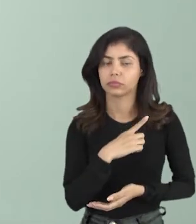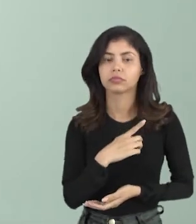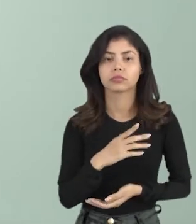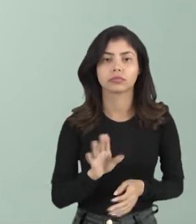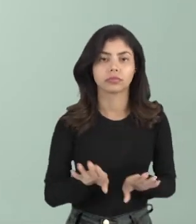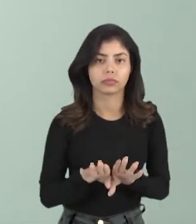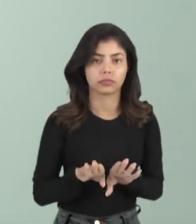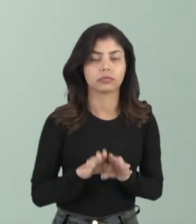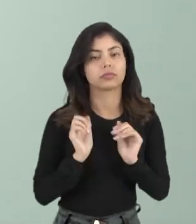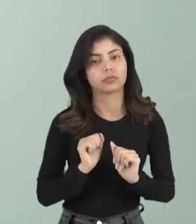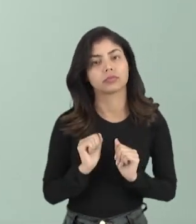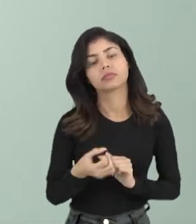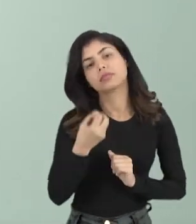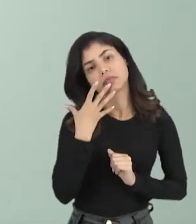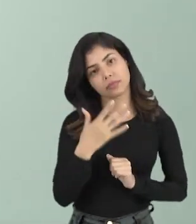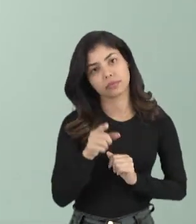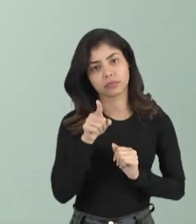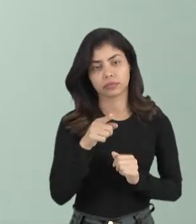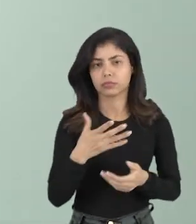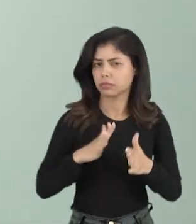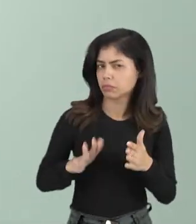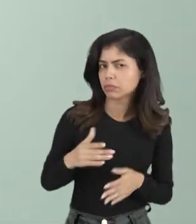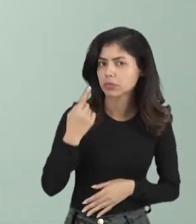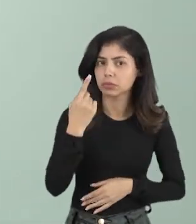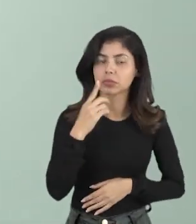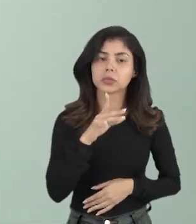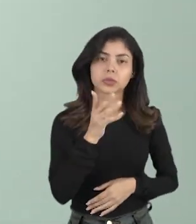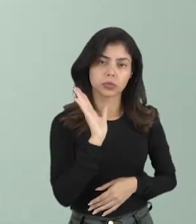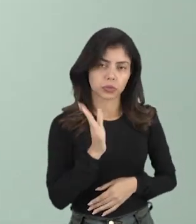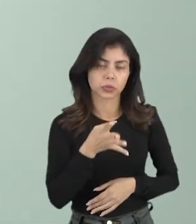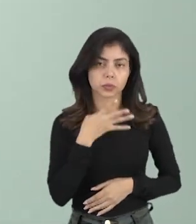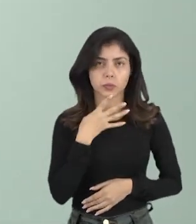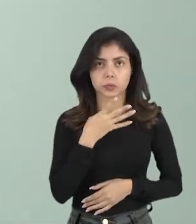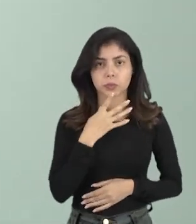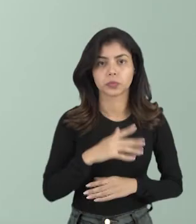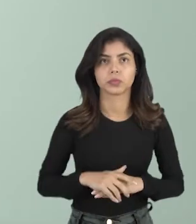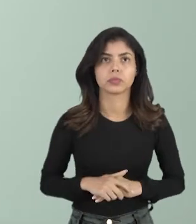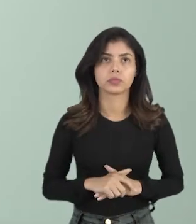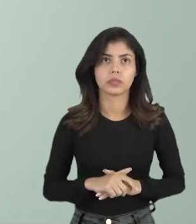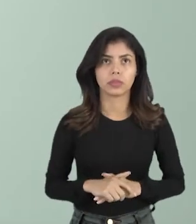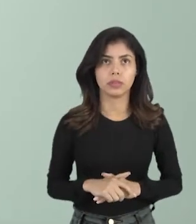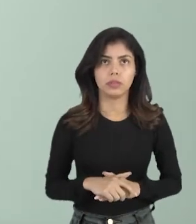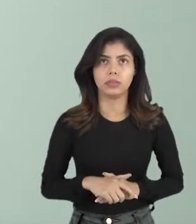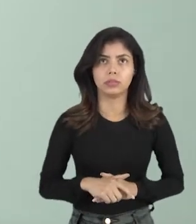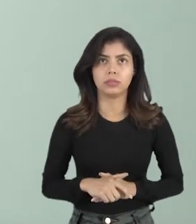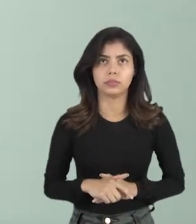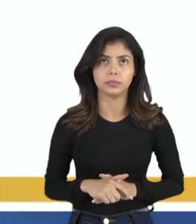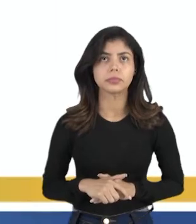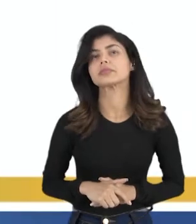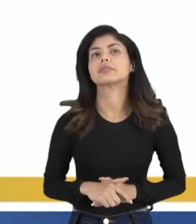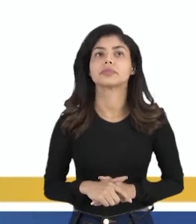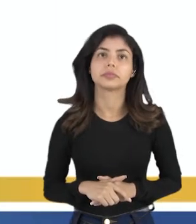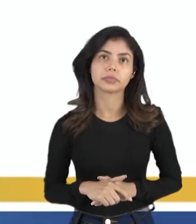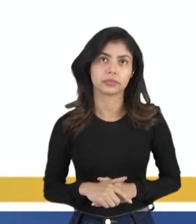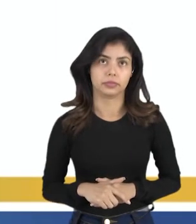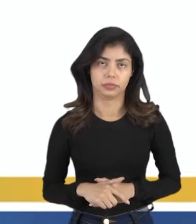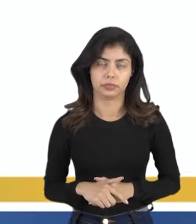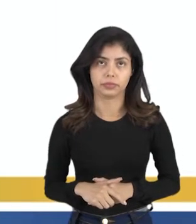essas fotografias e eu tenho certeza que pelo menos uma delas você já conhece. Acompanha comigo então a primeira